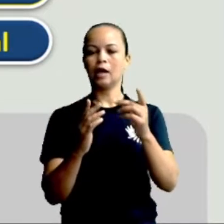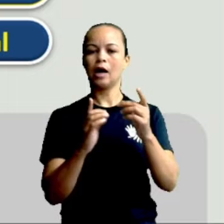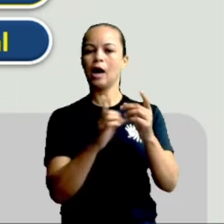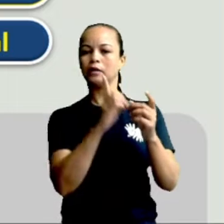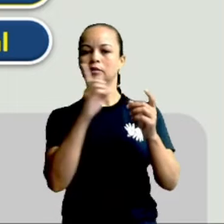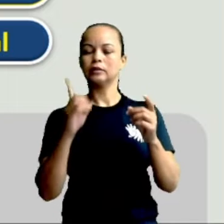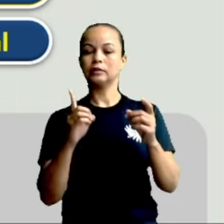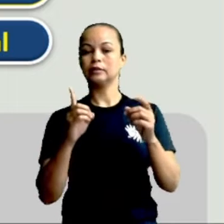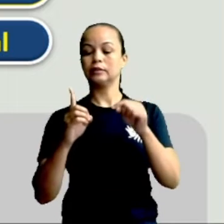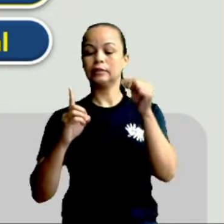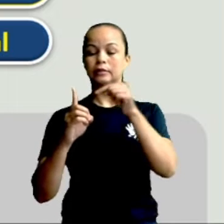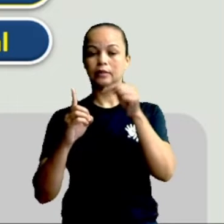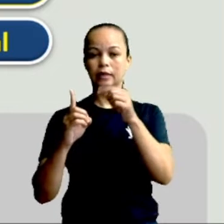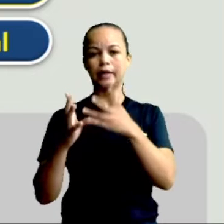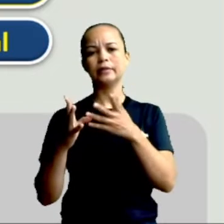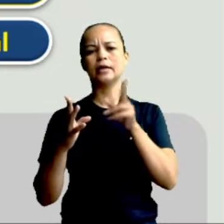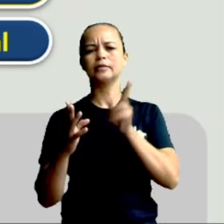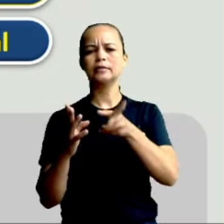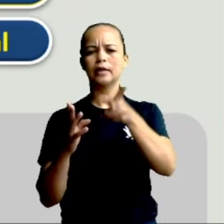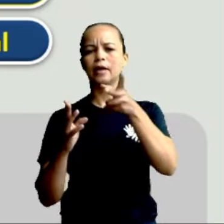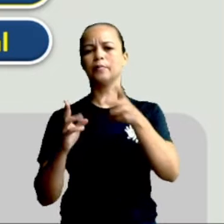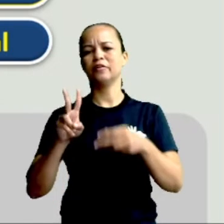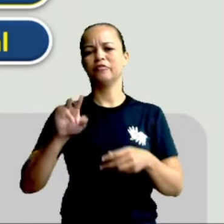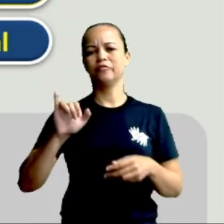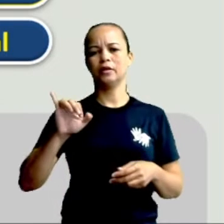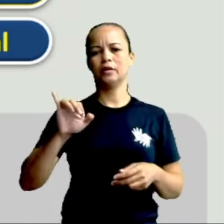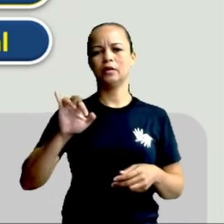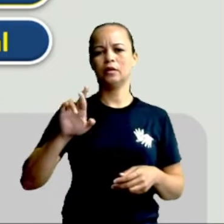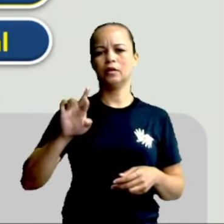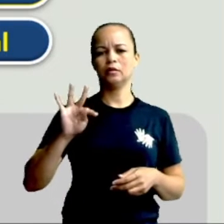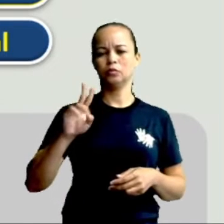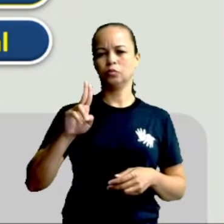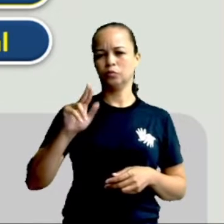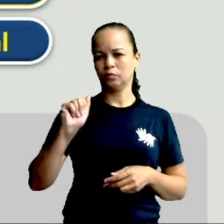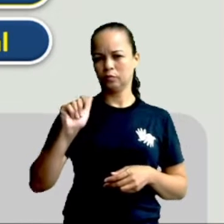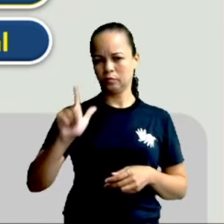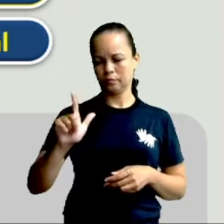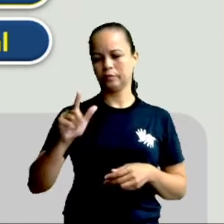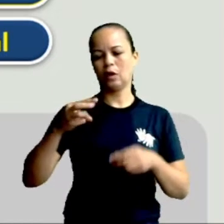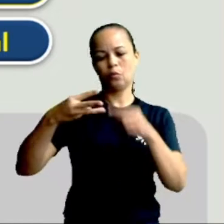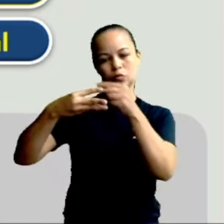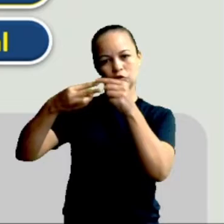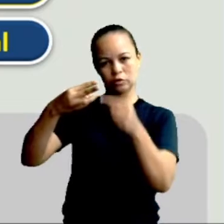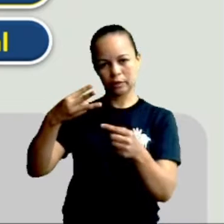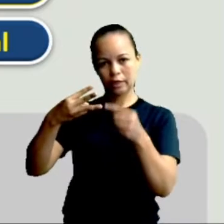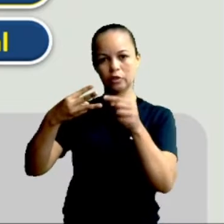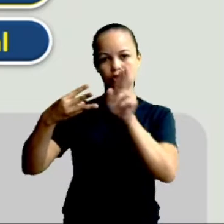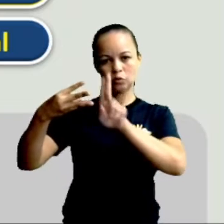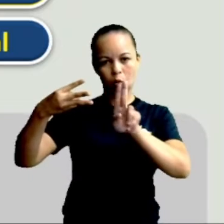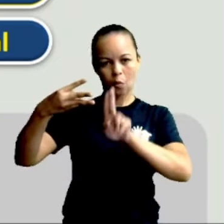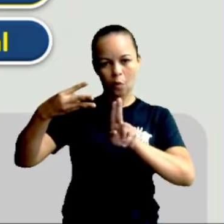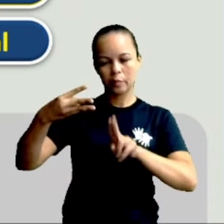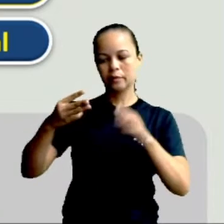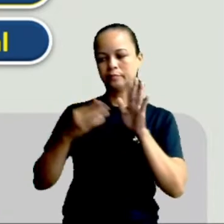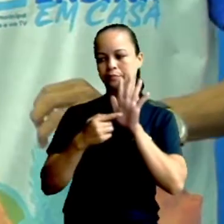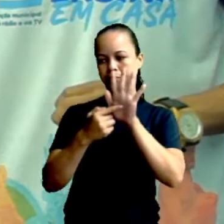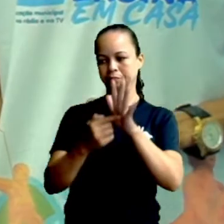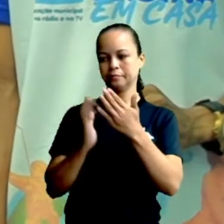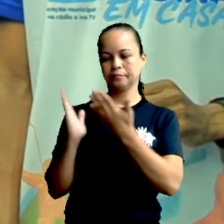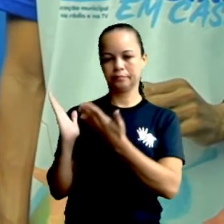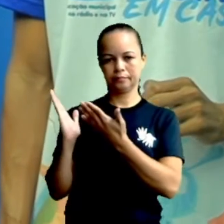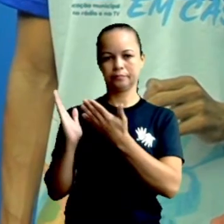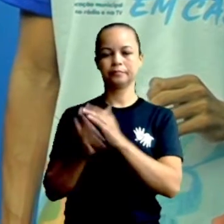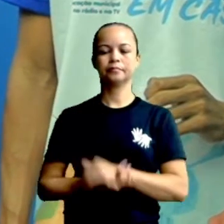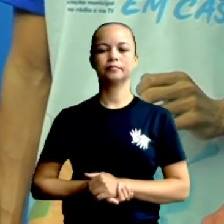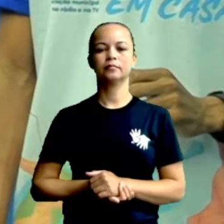imagem virtual. Como é que conjuga a imagem de um espelho plano, professor? Simétrica, direita e virtual. Simétrica, direita e